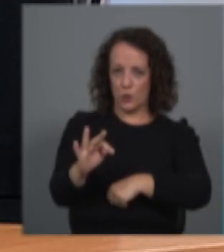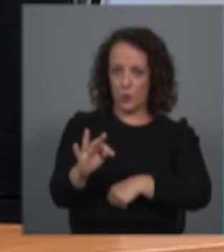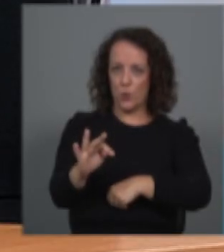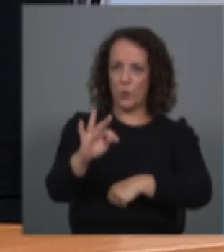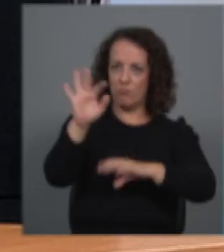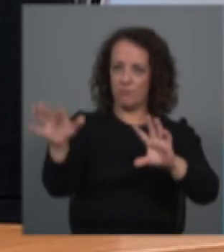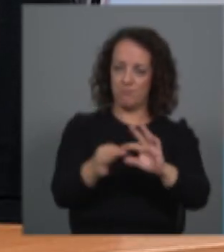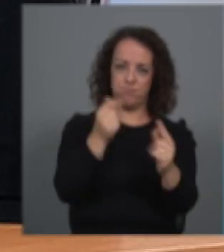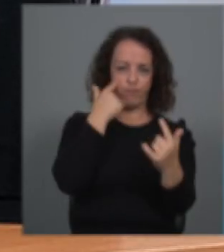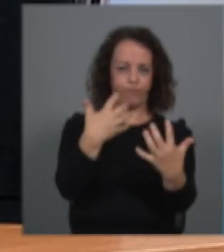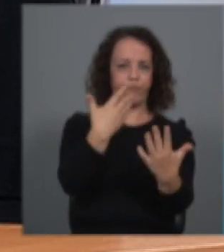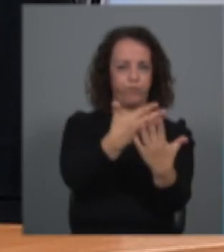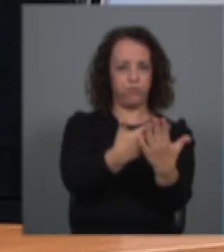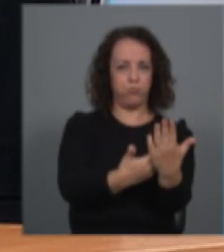Papa.